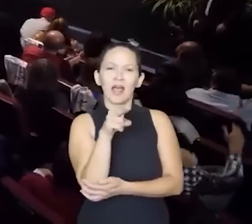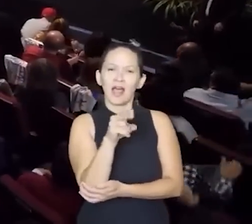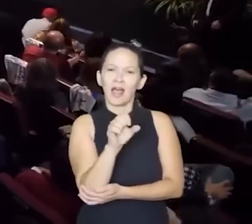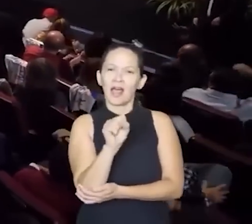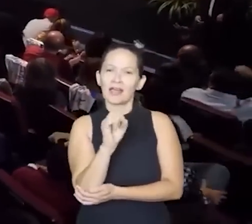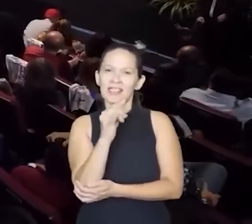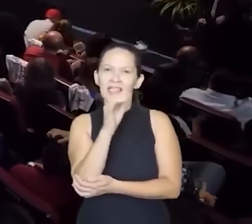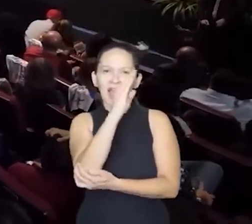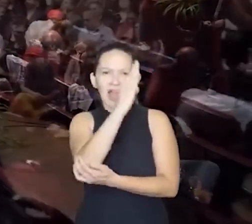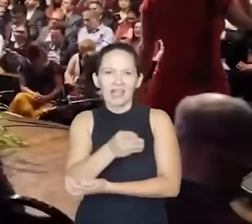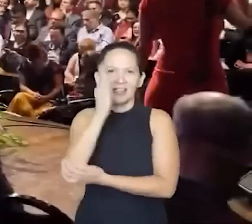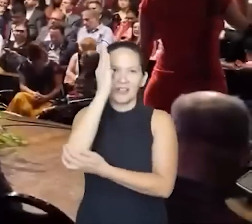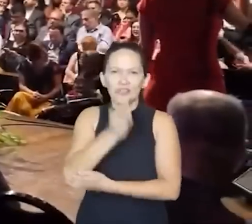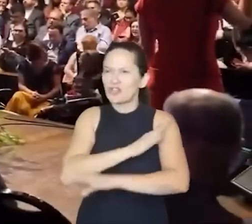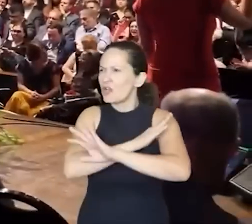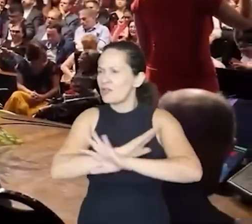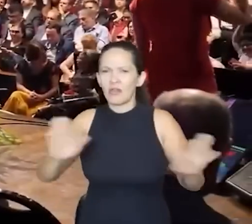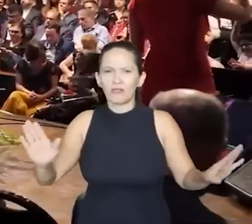anistia!